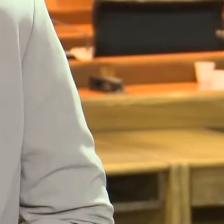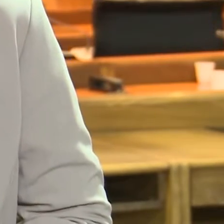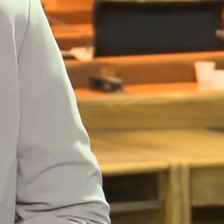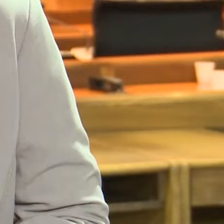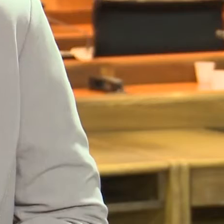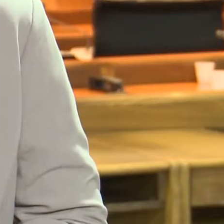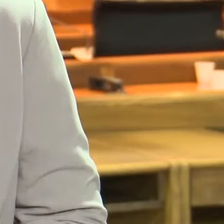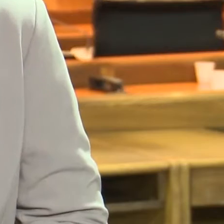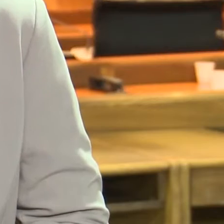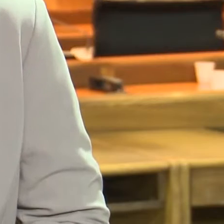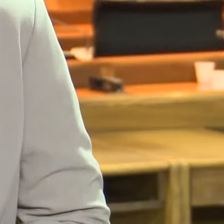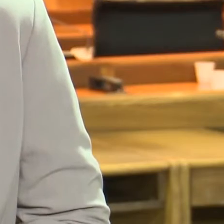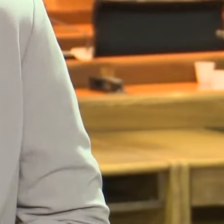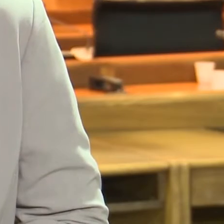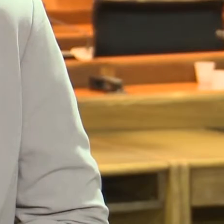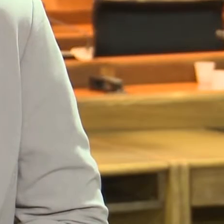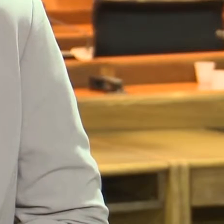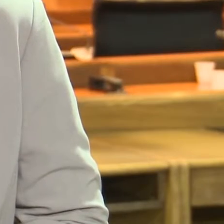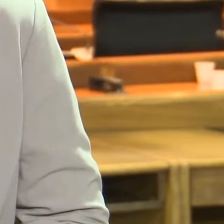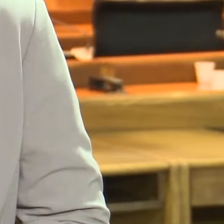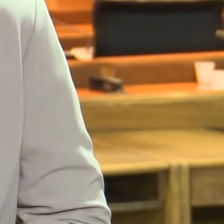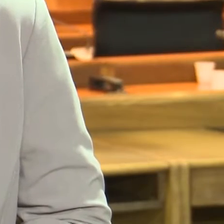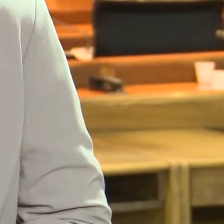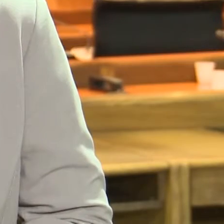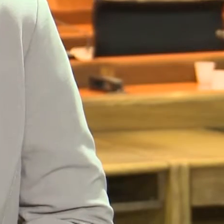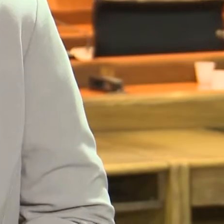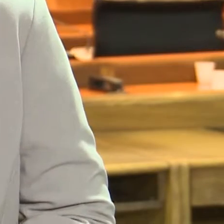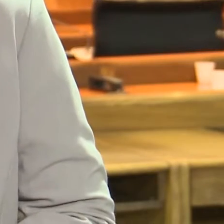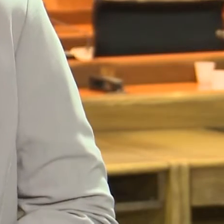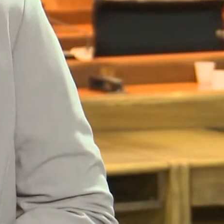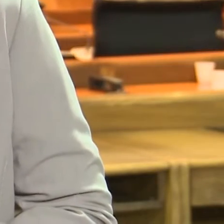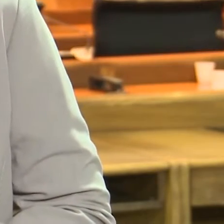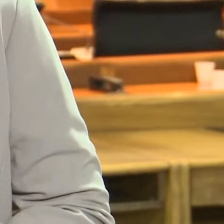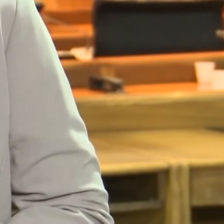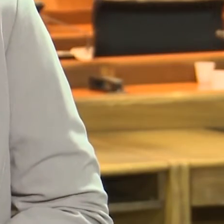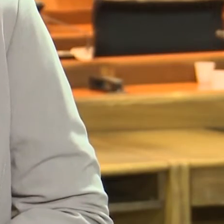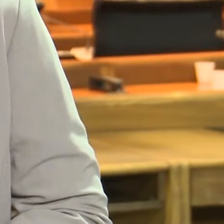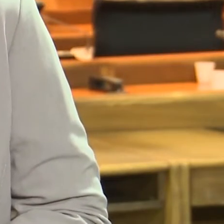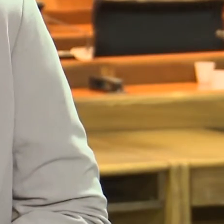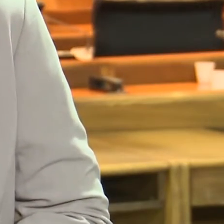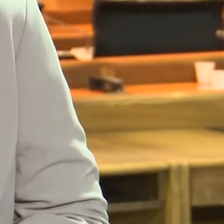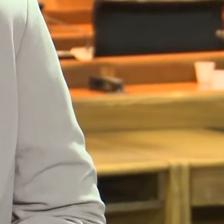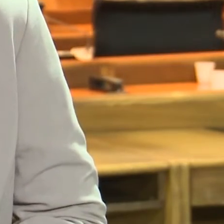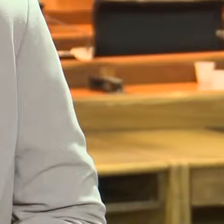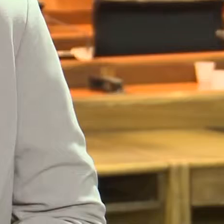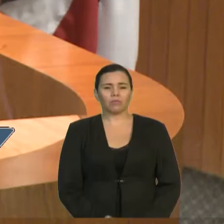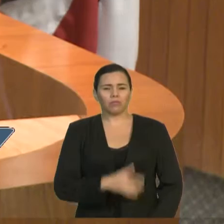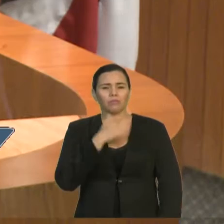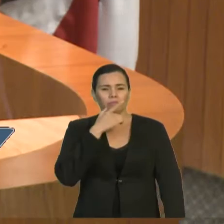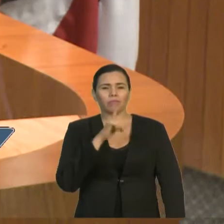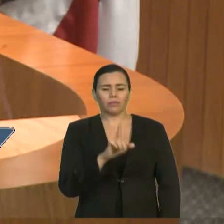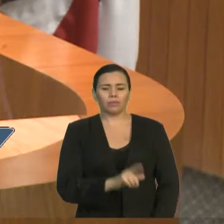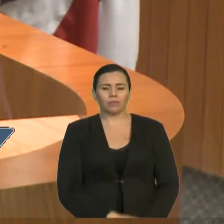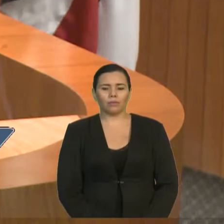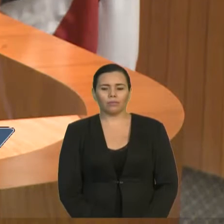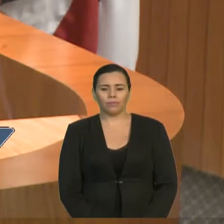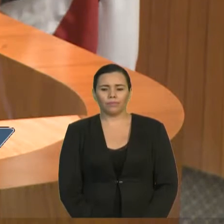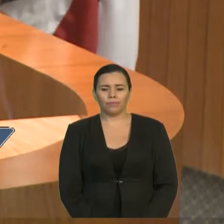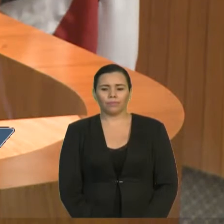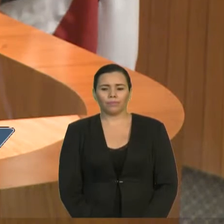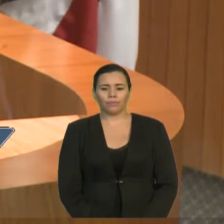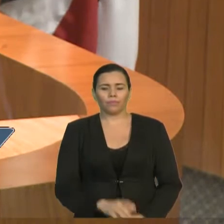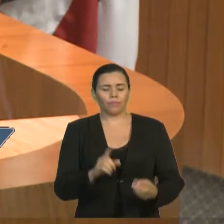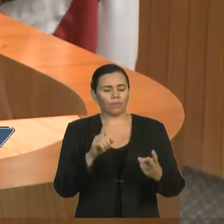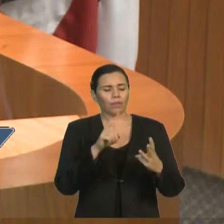Dueilibe parabenizou o prefeito eleito na cidade de Ribamar e também em cidades do interior do Maranhão. Estou me referindo